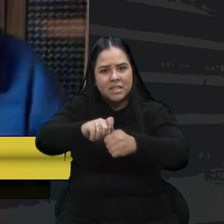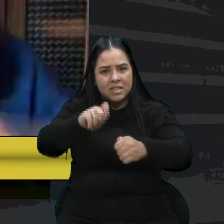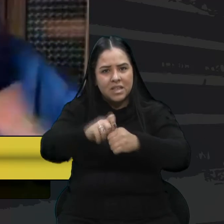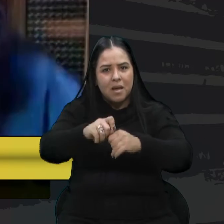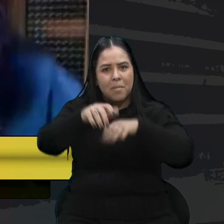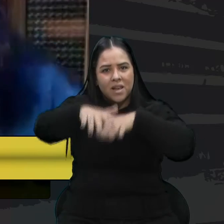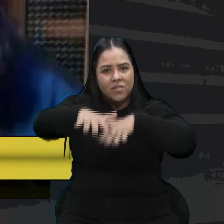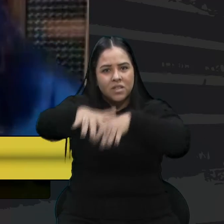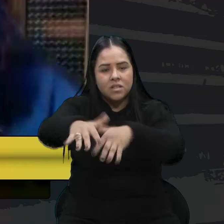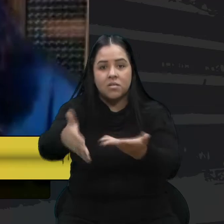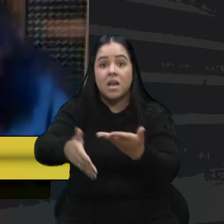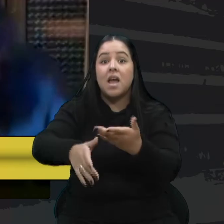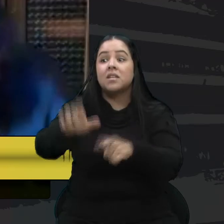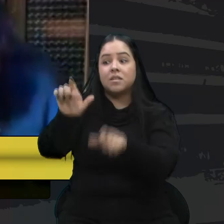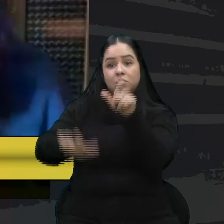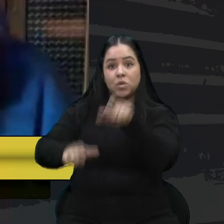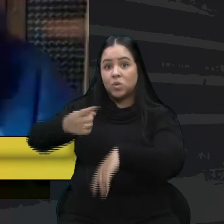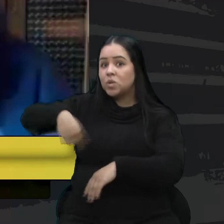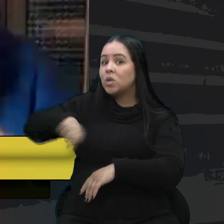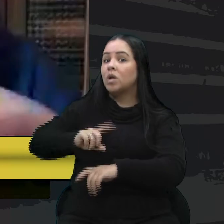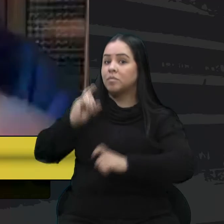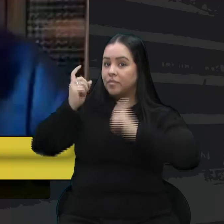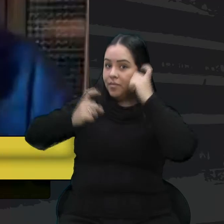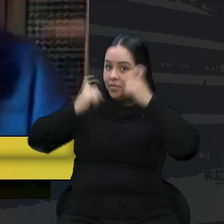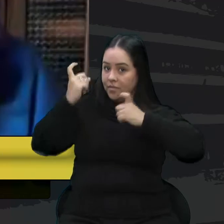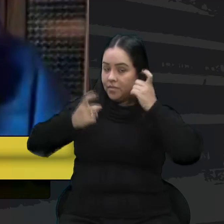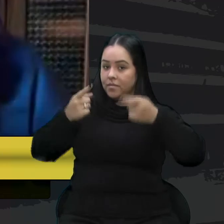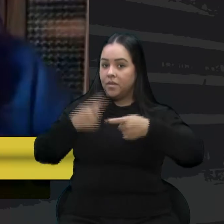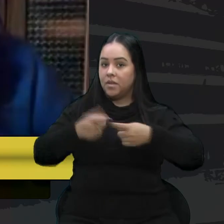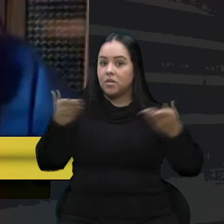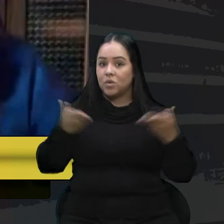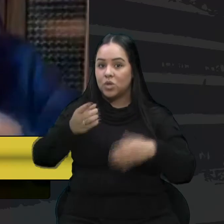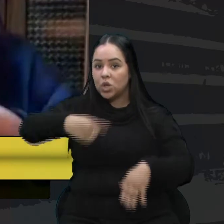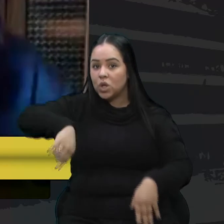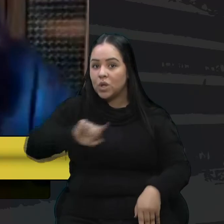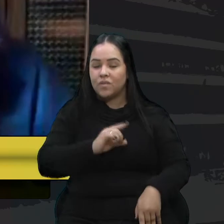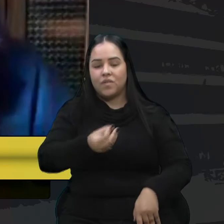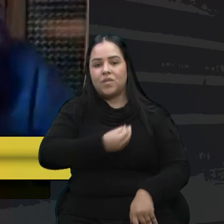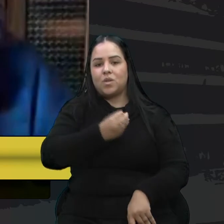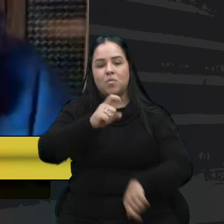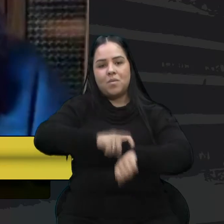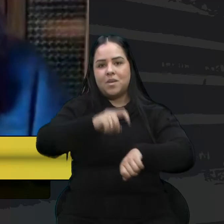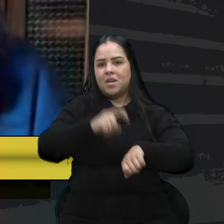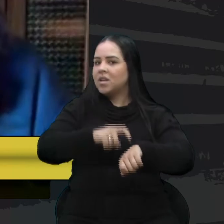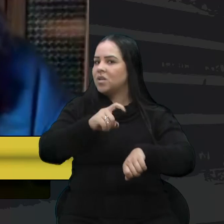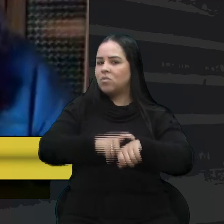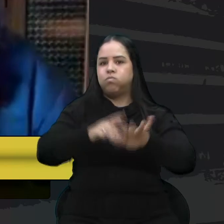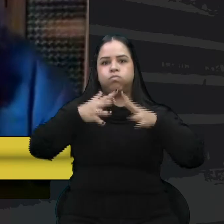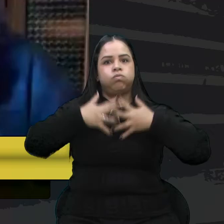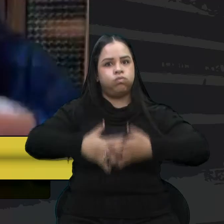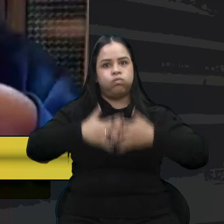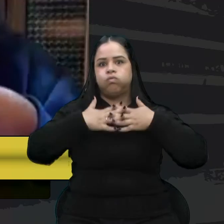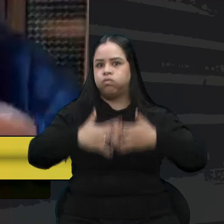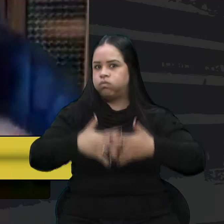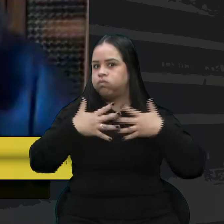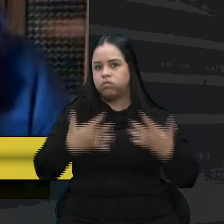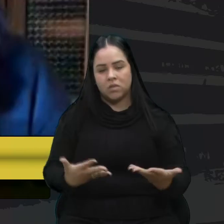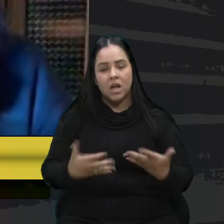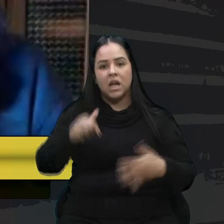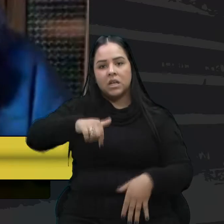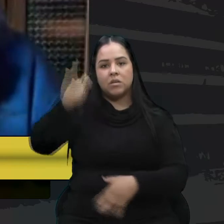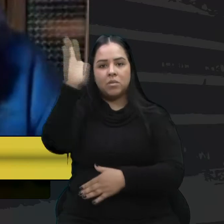Essas pessoas nos preocupam. E a gente está hoje vivendo um momento de caos no Brasil. E o presidente da